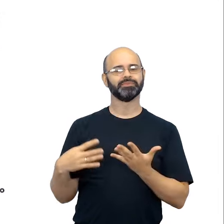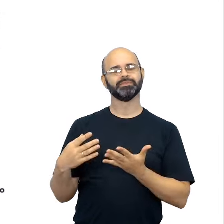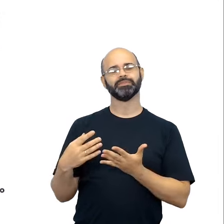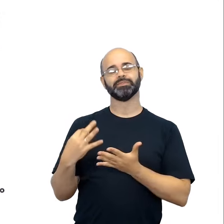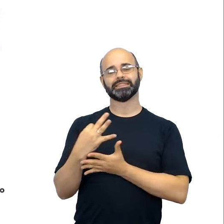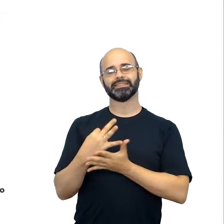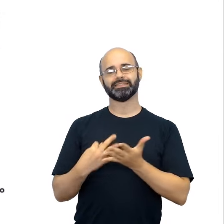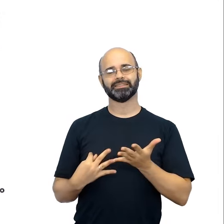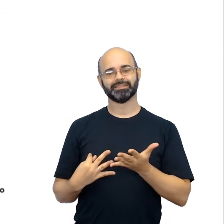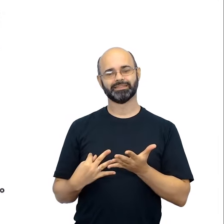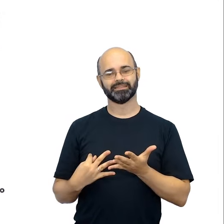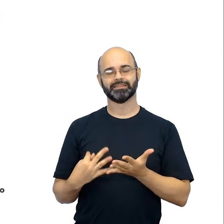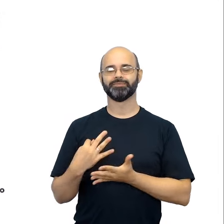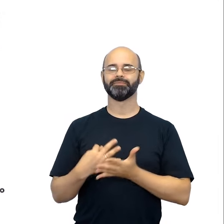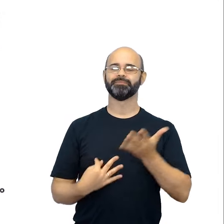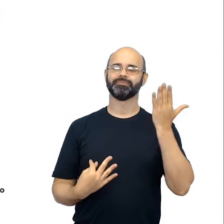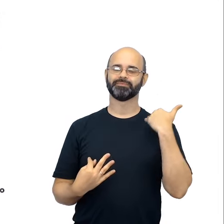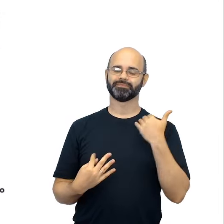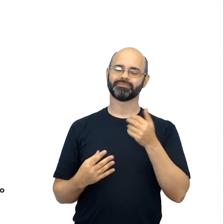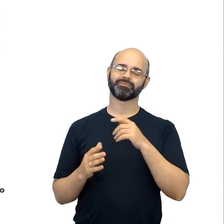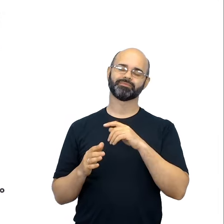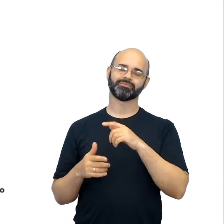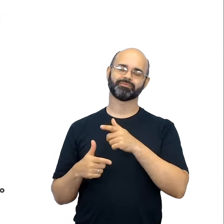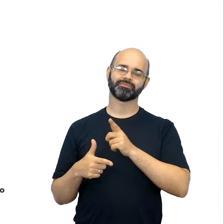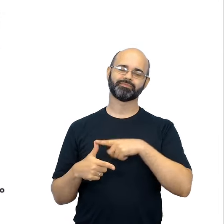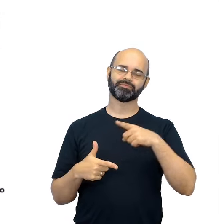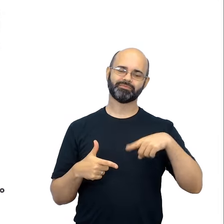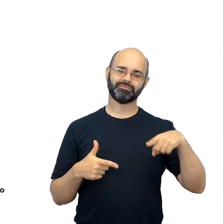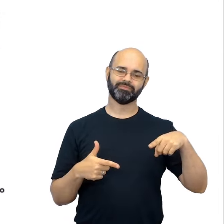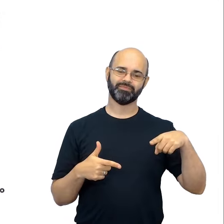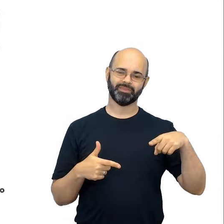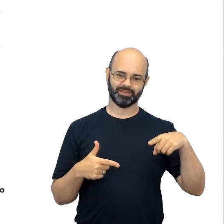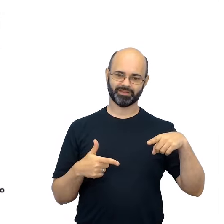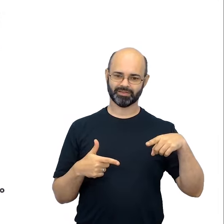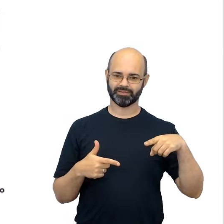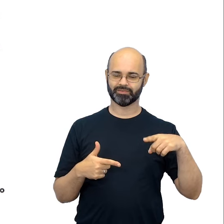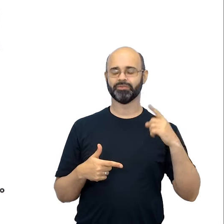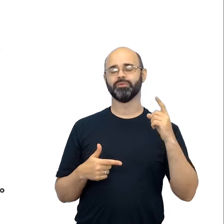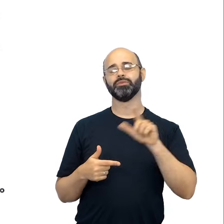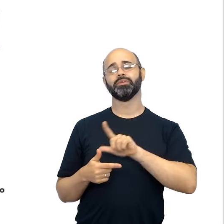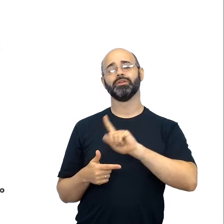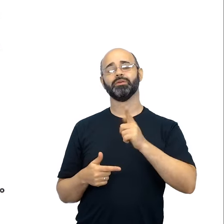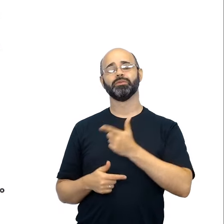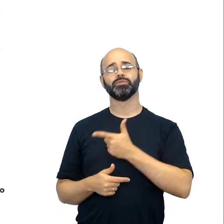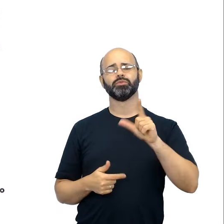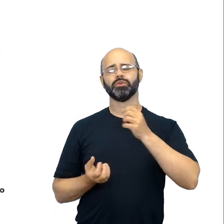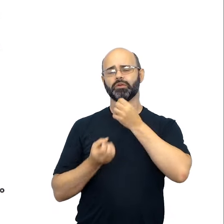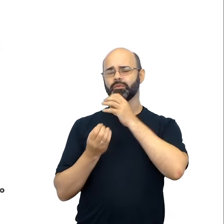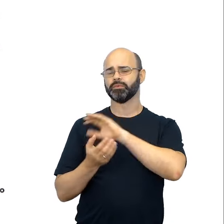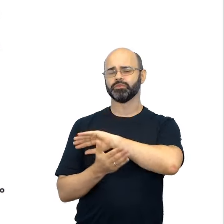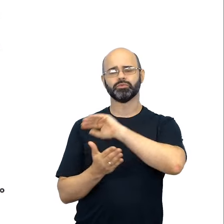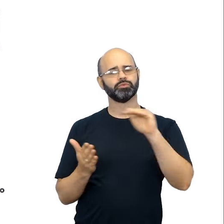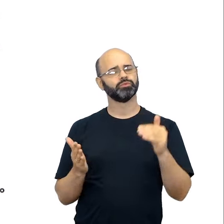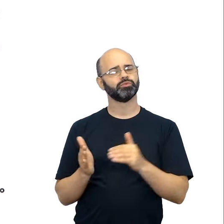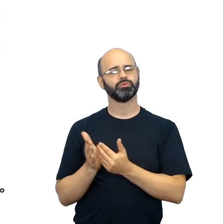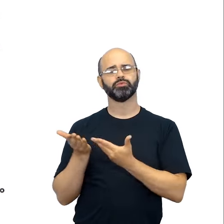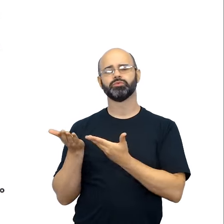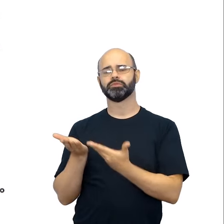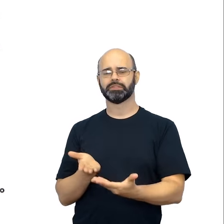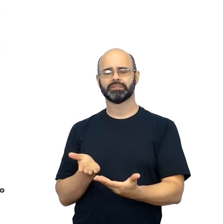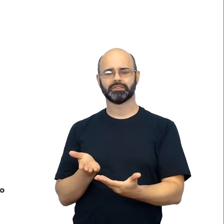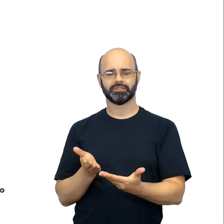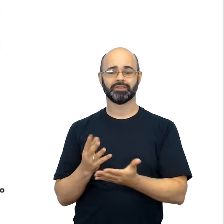esse texto trazia um gráfico, né, que representava com outras linguagens todas as informações que tinham sido apresentadas no